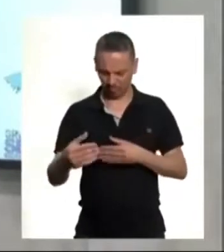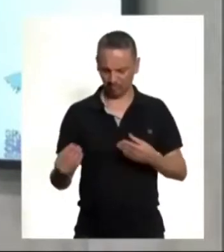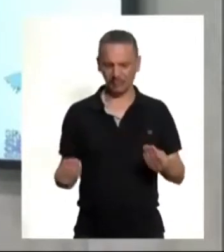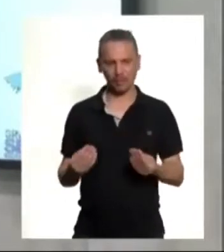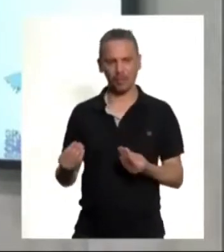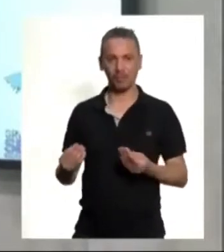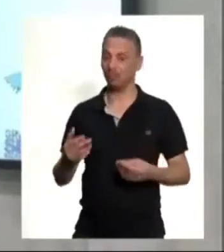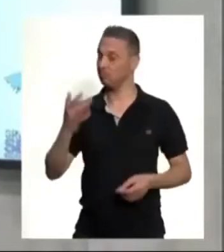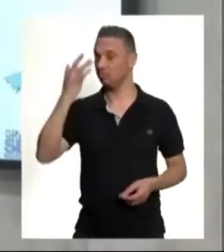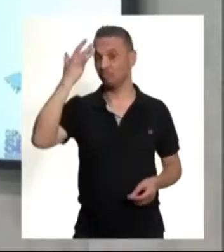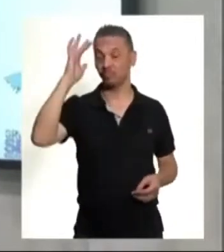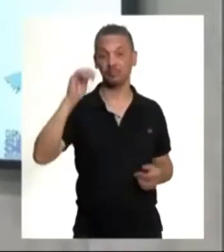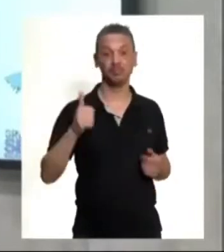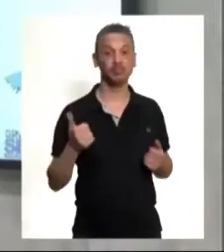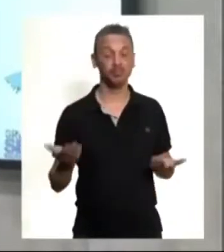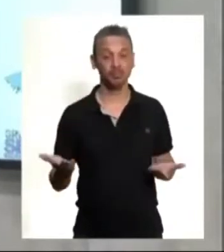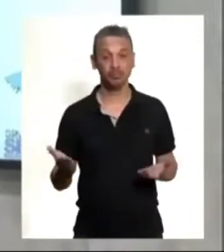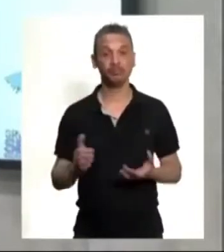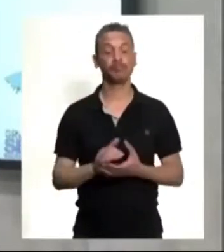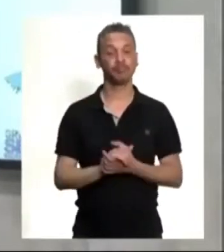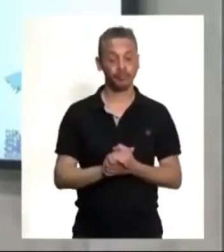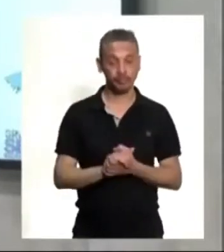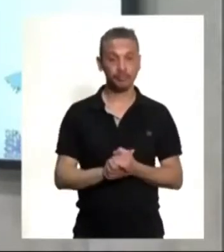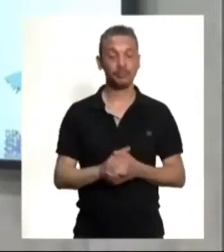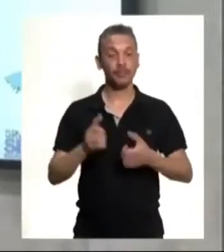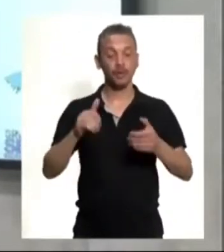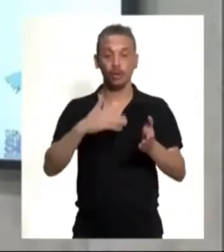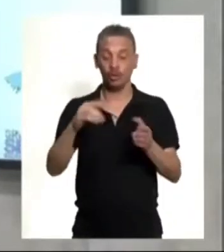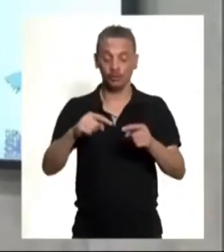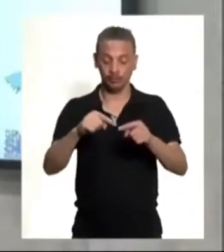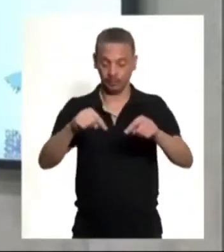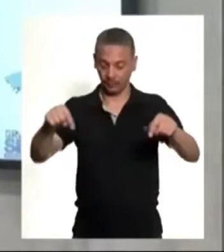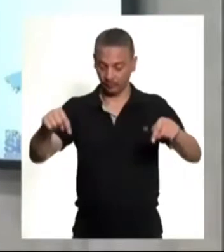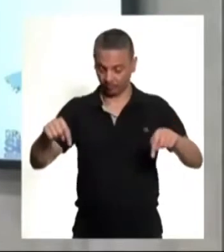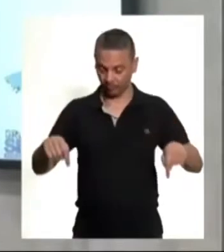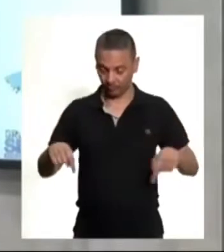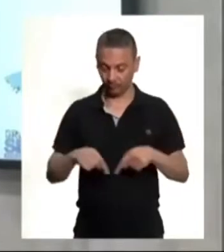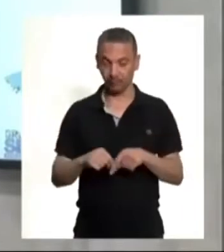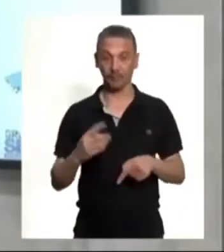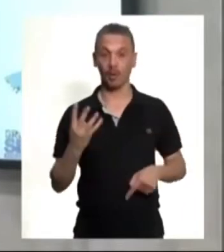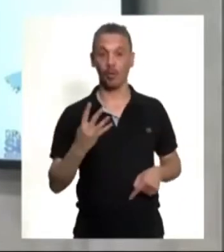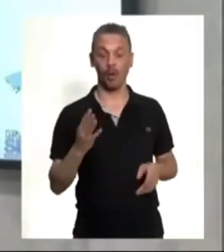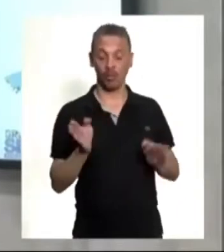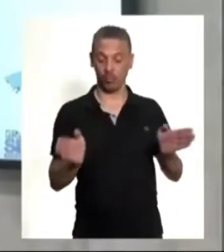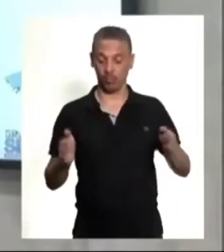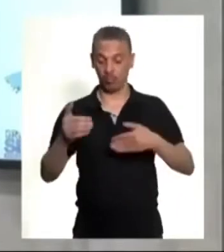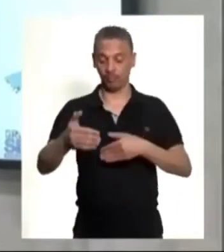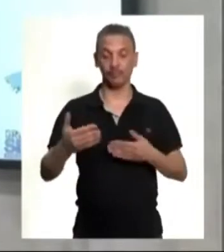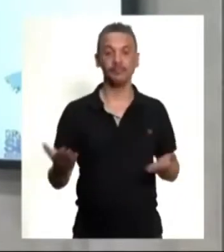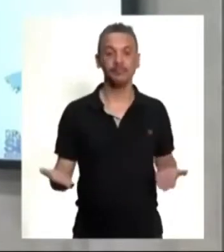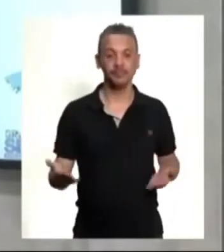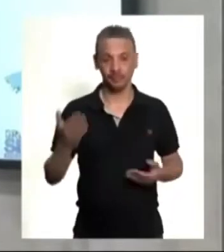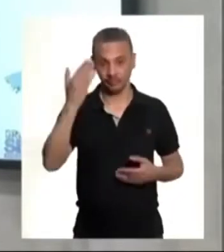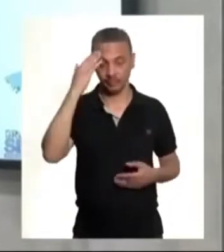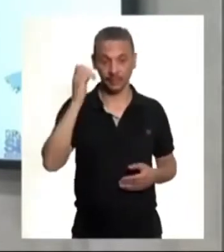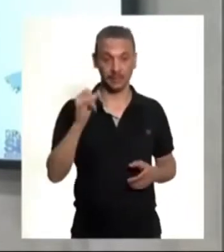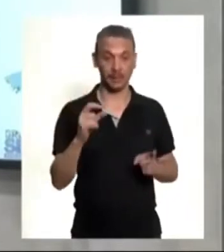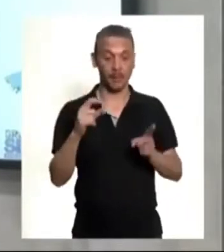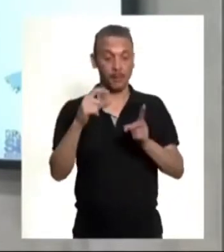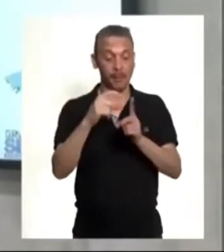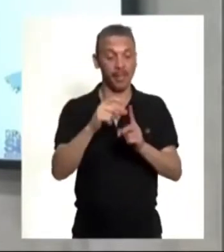quadrilátero, Fredão? Não sei dizer. Todo polígono que tem 4 lados chama-se quadrilátero. Agora, quando eu acrescento a